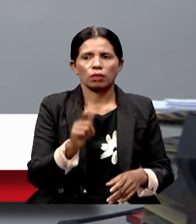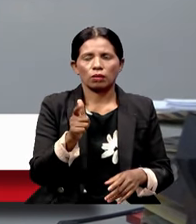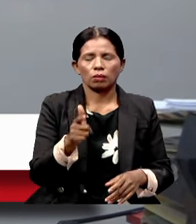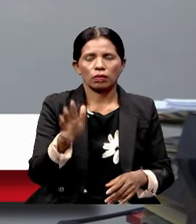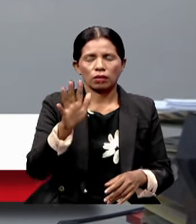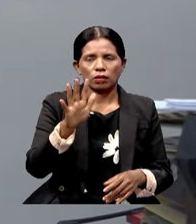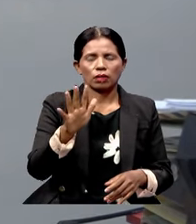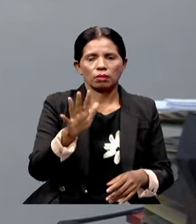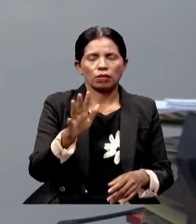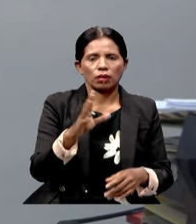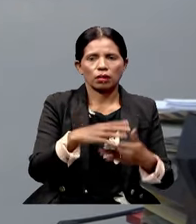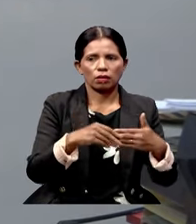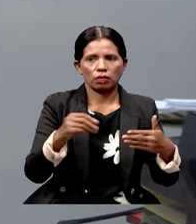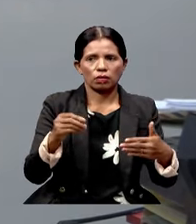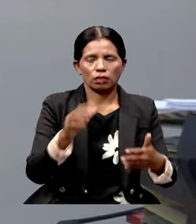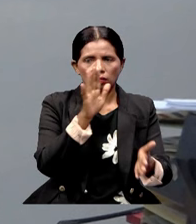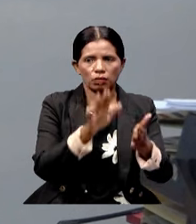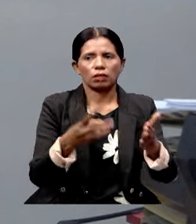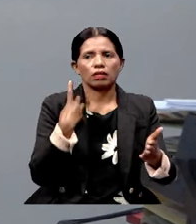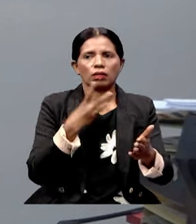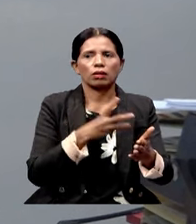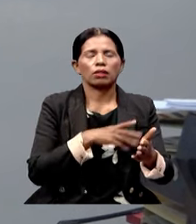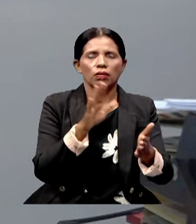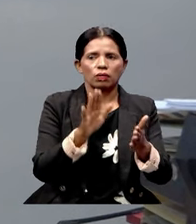$25 depois pasa ne tu ya tu ya tu